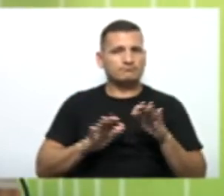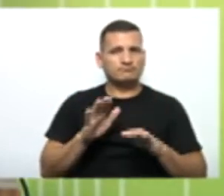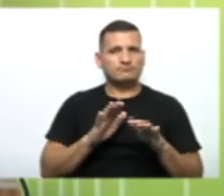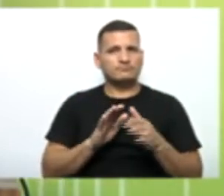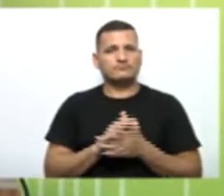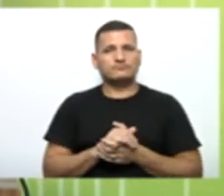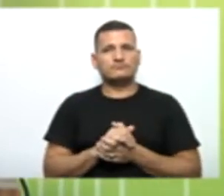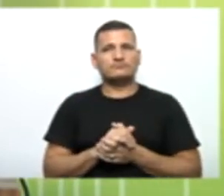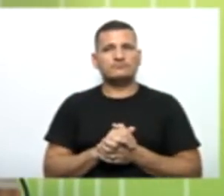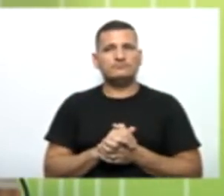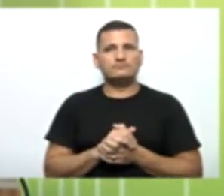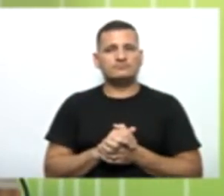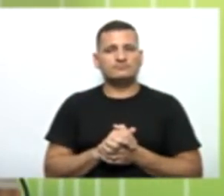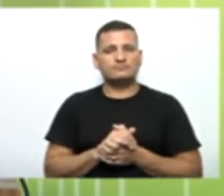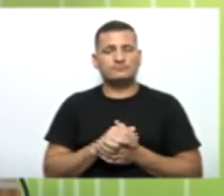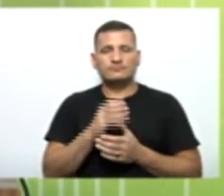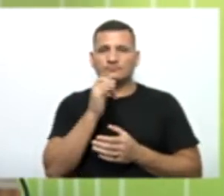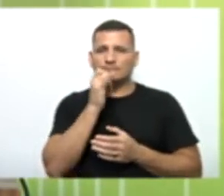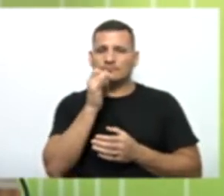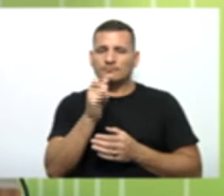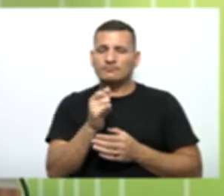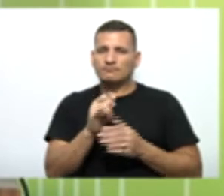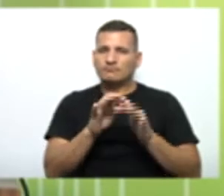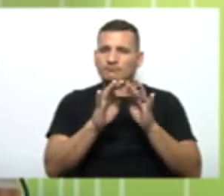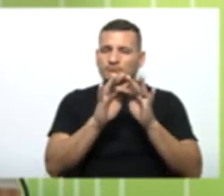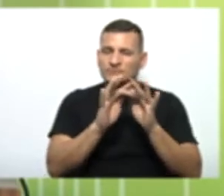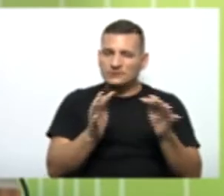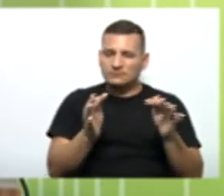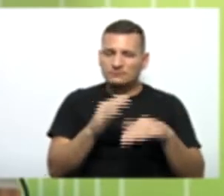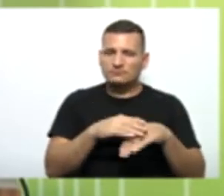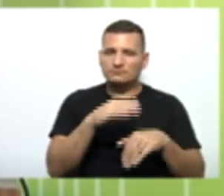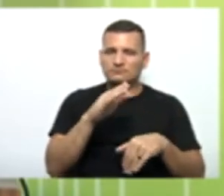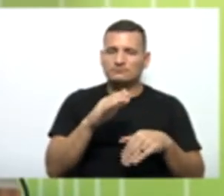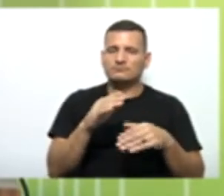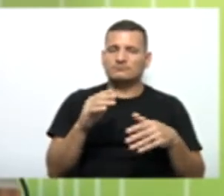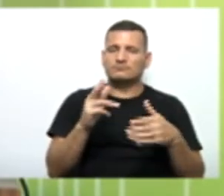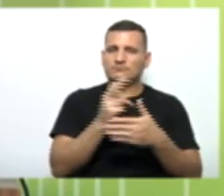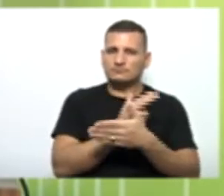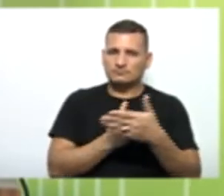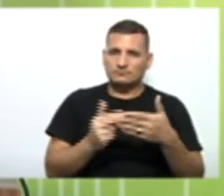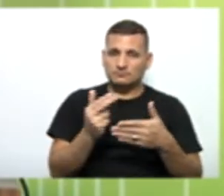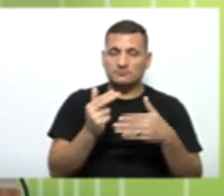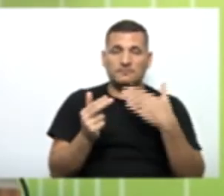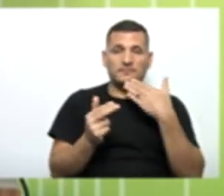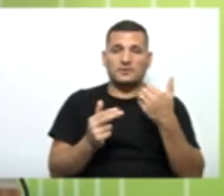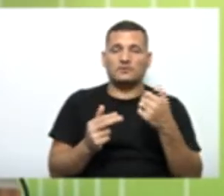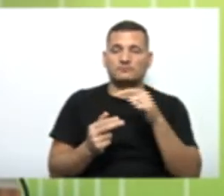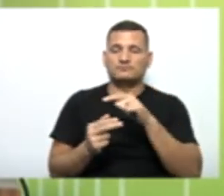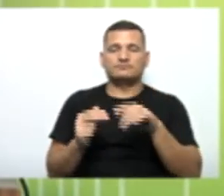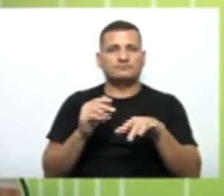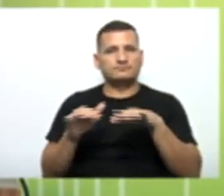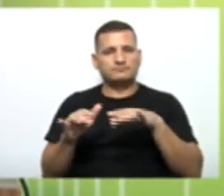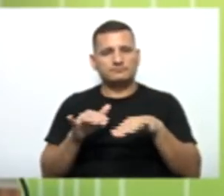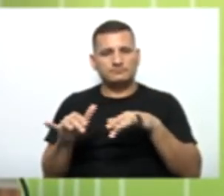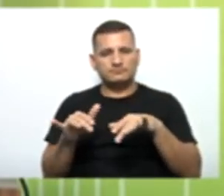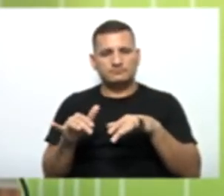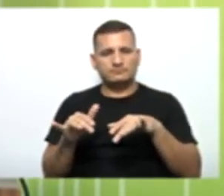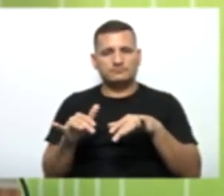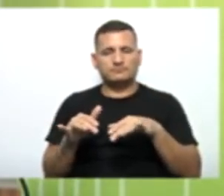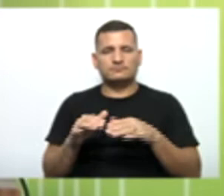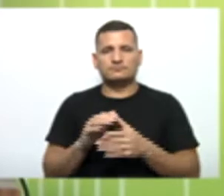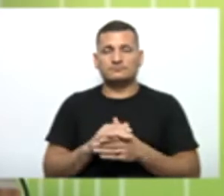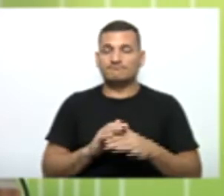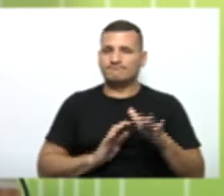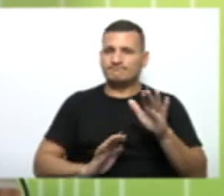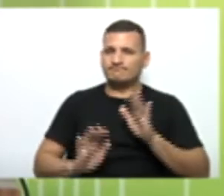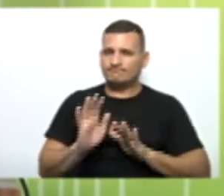Quando mais simples for o caso de uso, melhor para o programador. muito